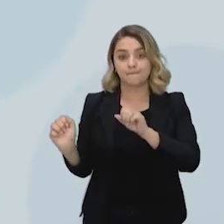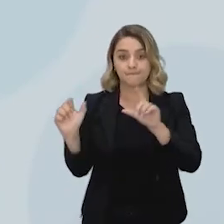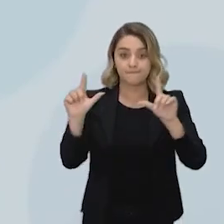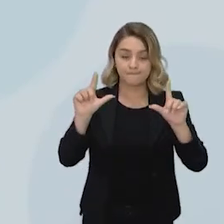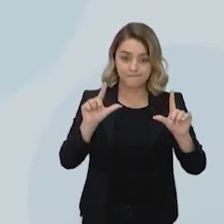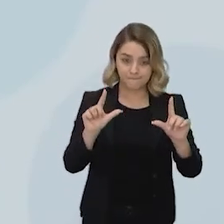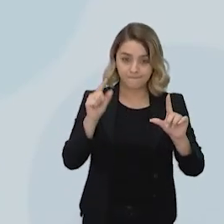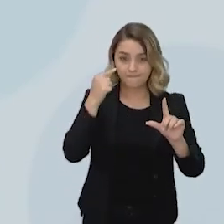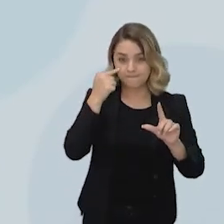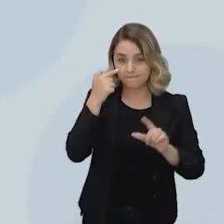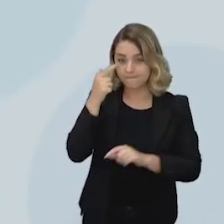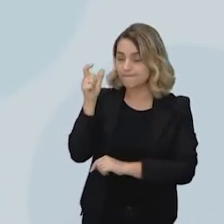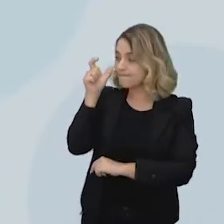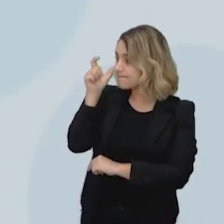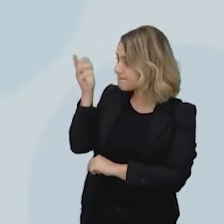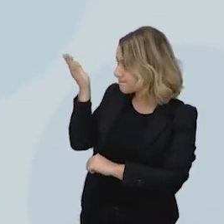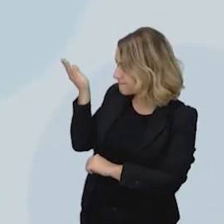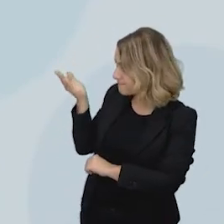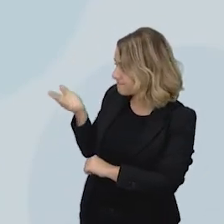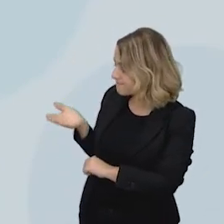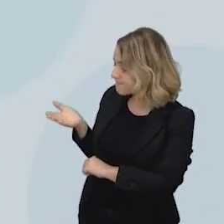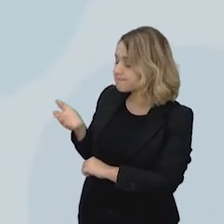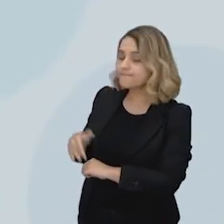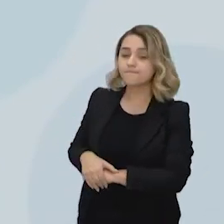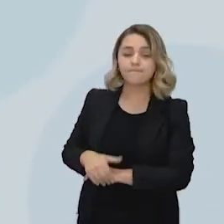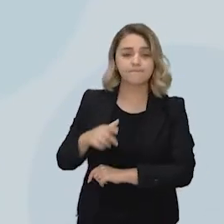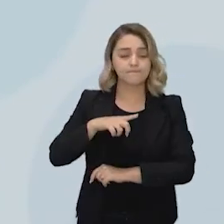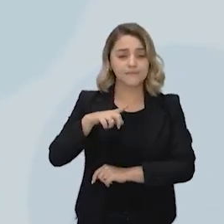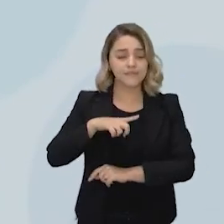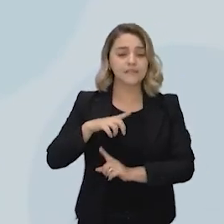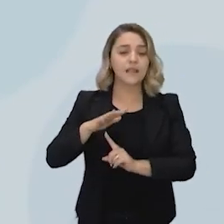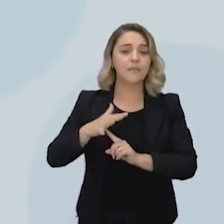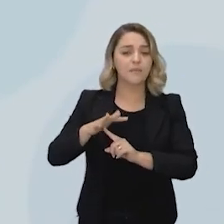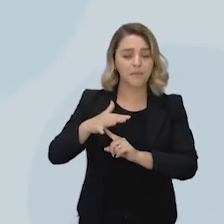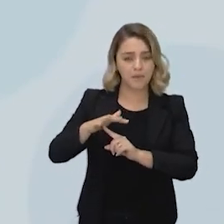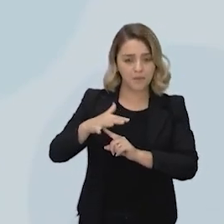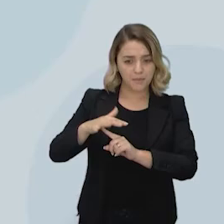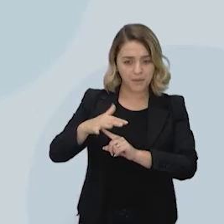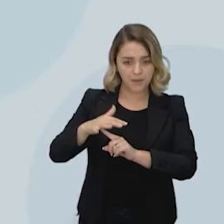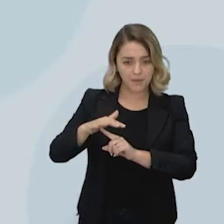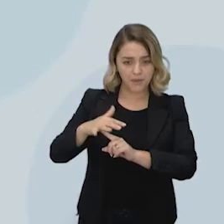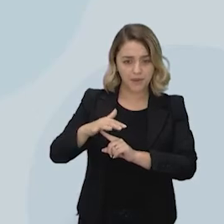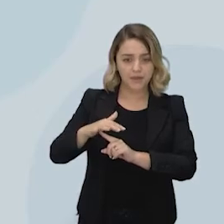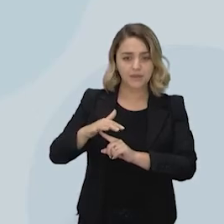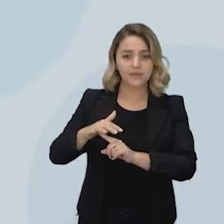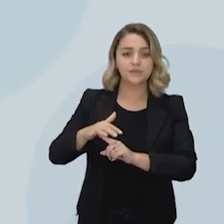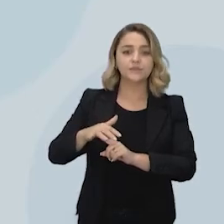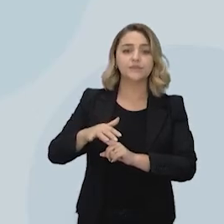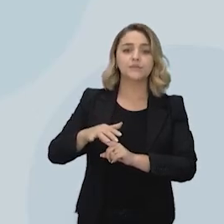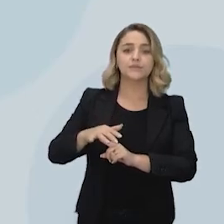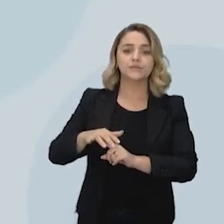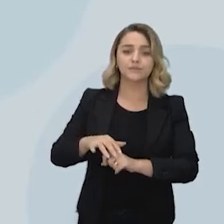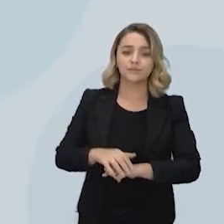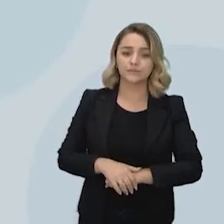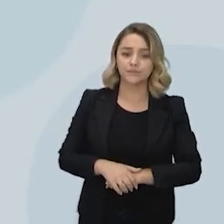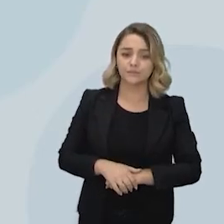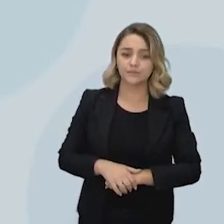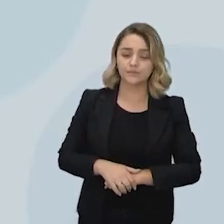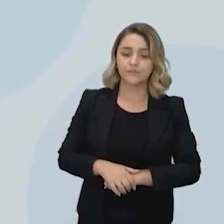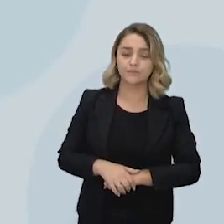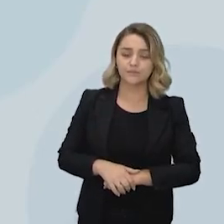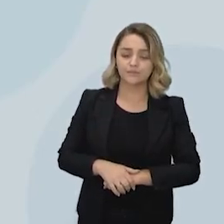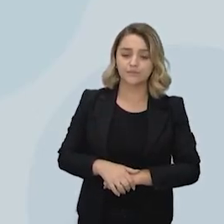vocês verem, né? Isso aqui é um equipamento de pirólise. E aí aqui, esse